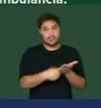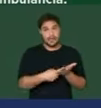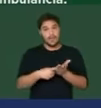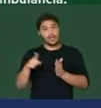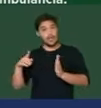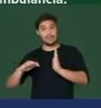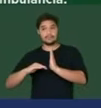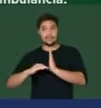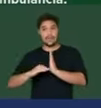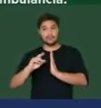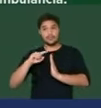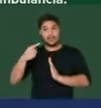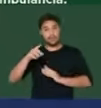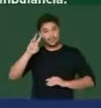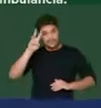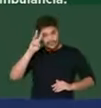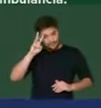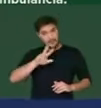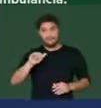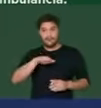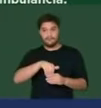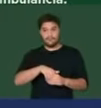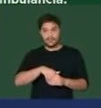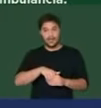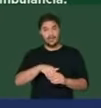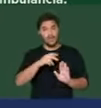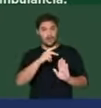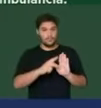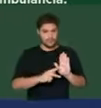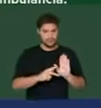na próxima terça-feira esse projeto, não é isso?